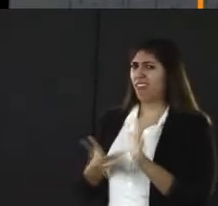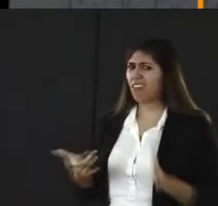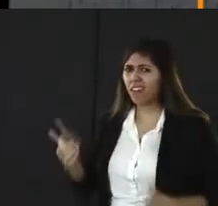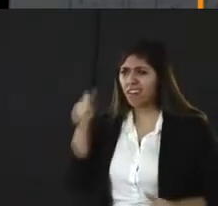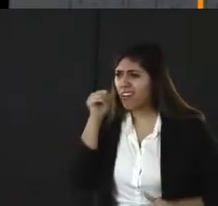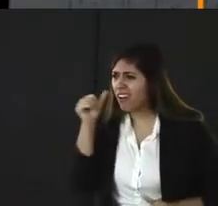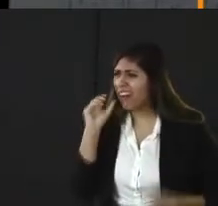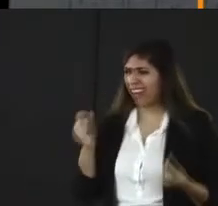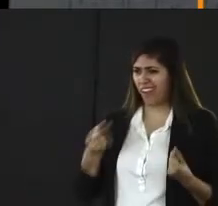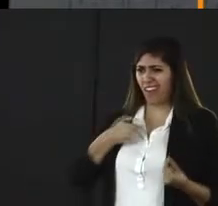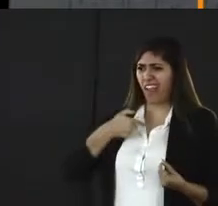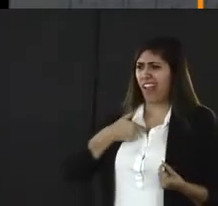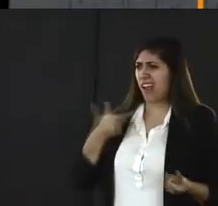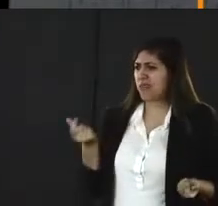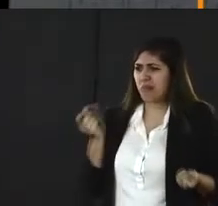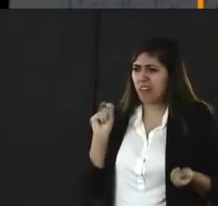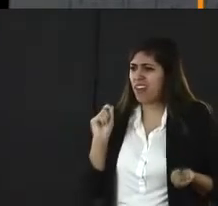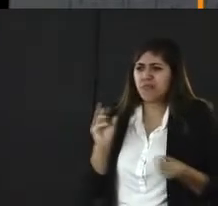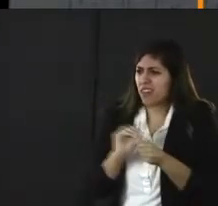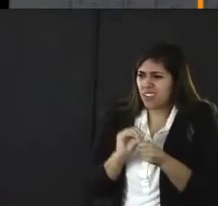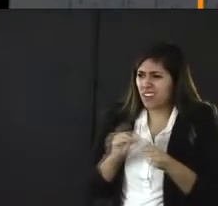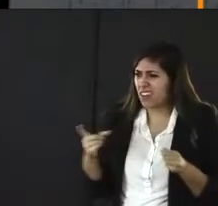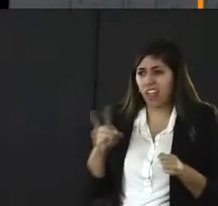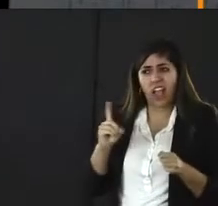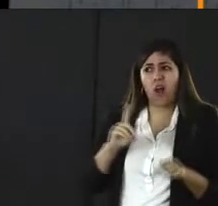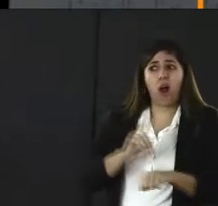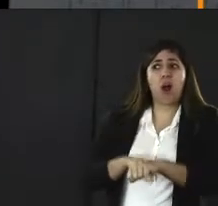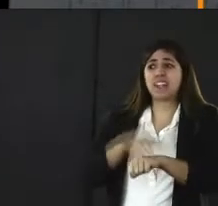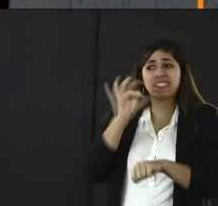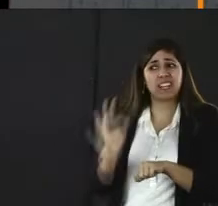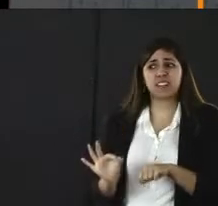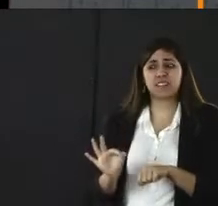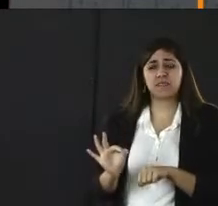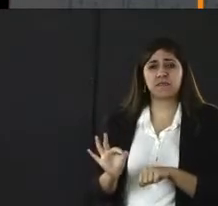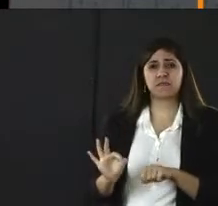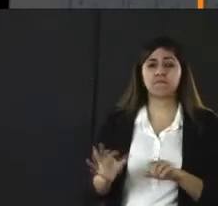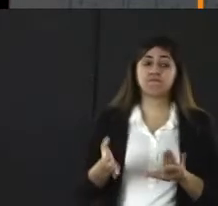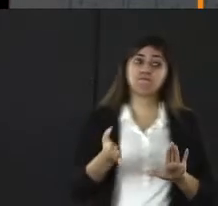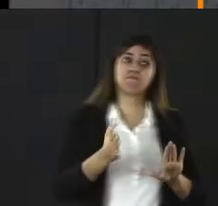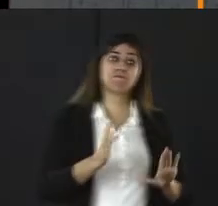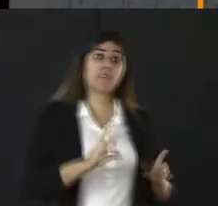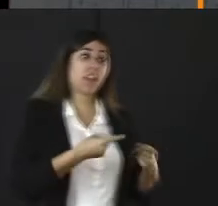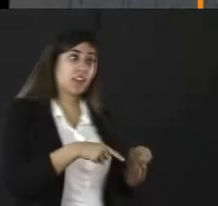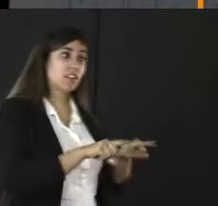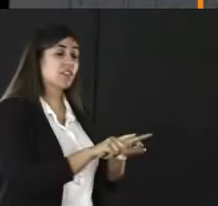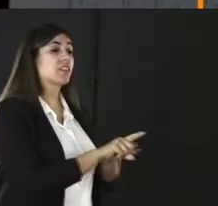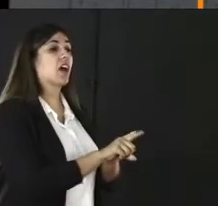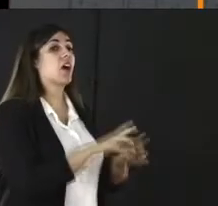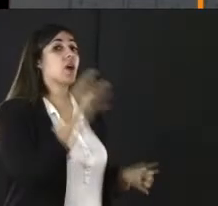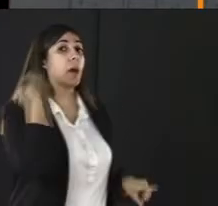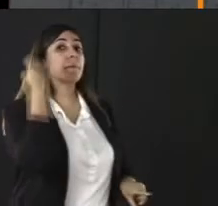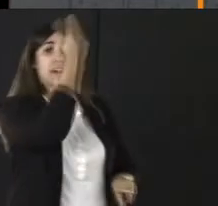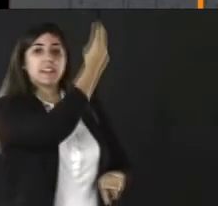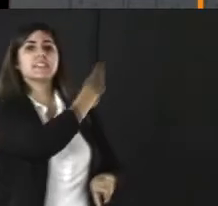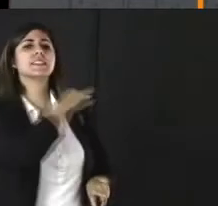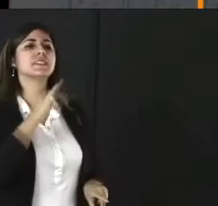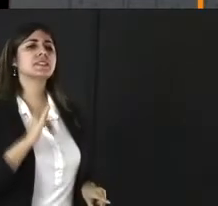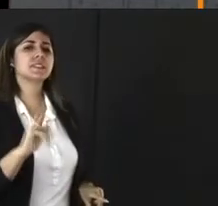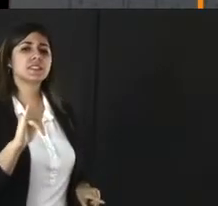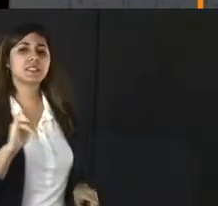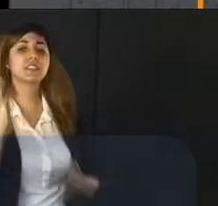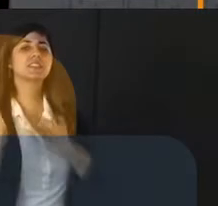mulher que tenho eu contigo ainda não é chegada a minha hora então ela falou aos serventes